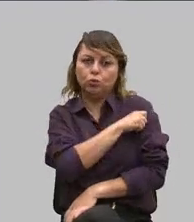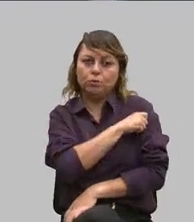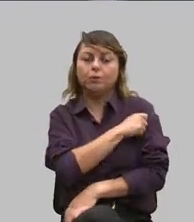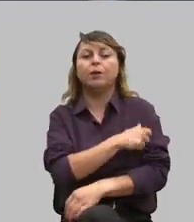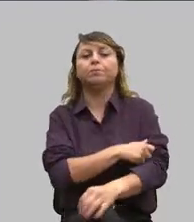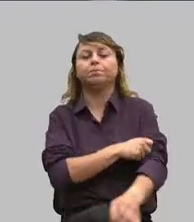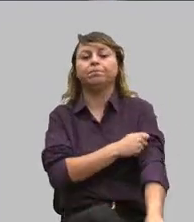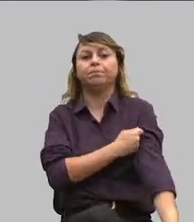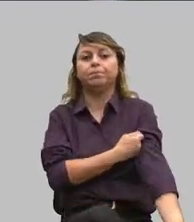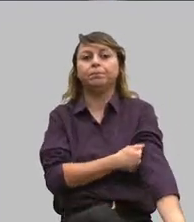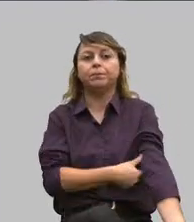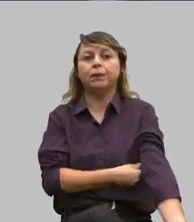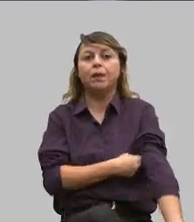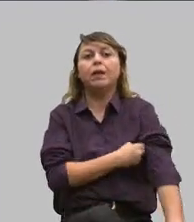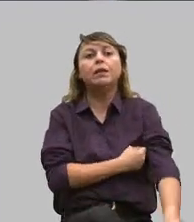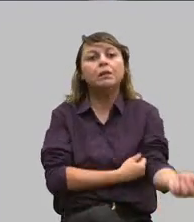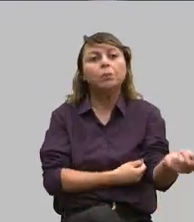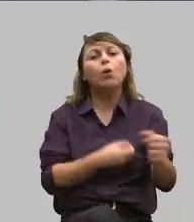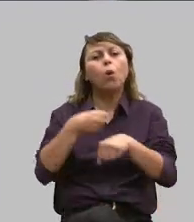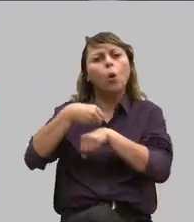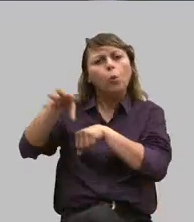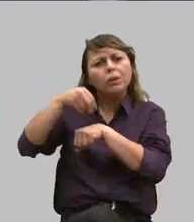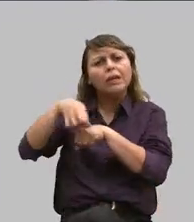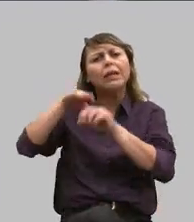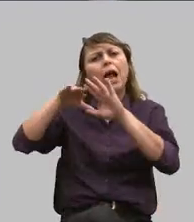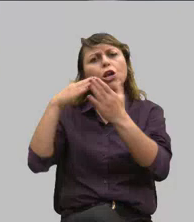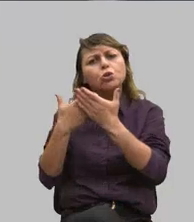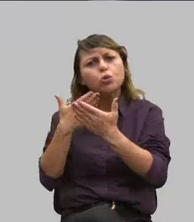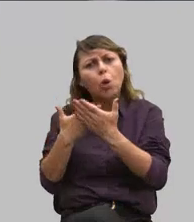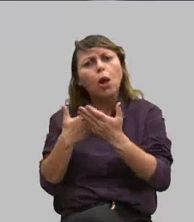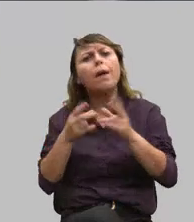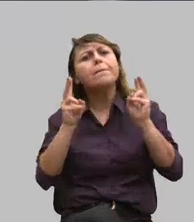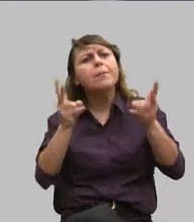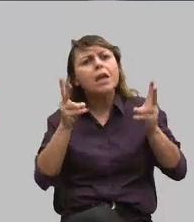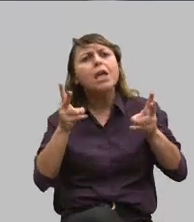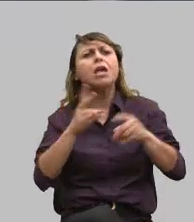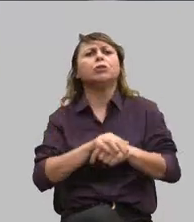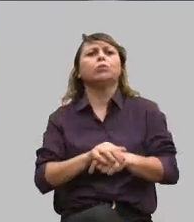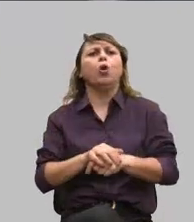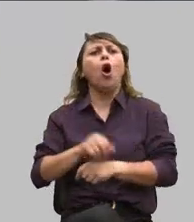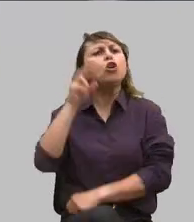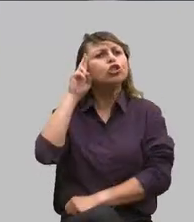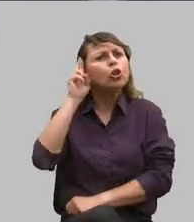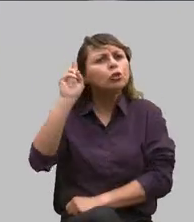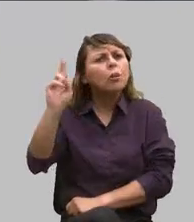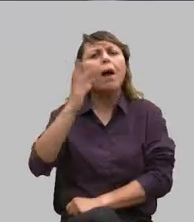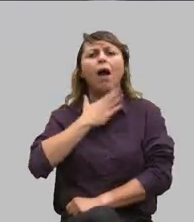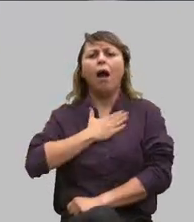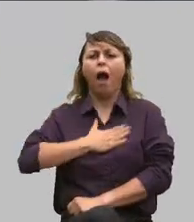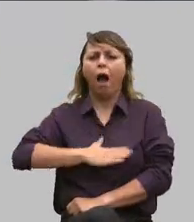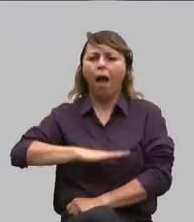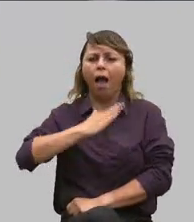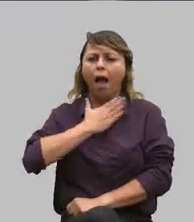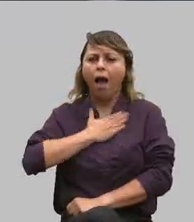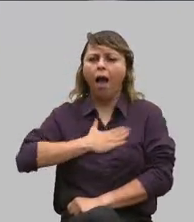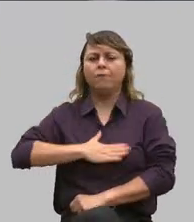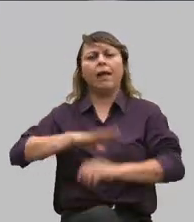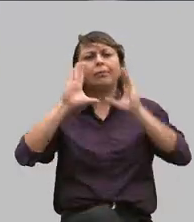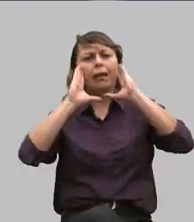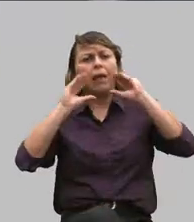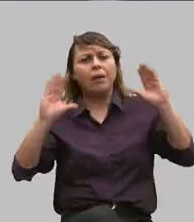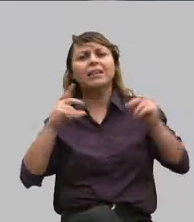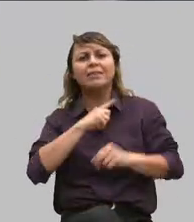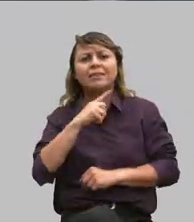então Comunica a a escola mesmo né Aos diretores para acalmar um pouco o coração a gente tem muita a